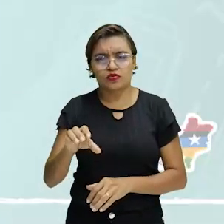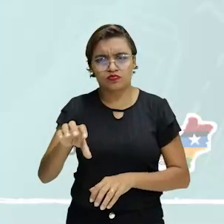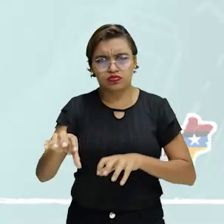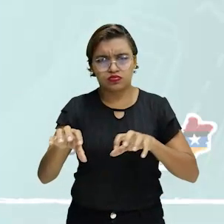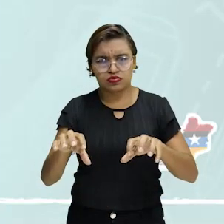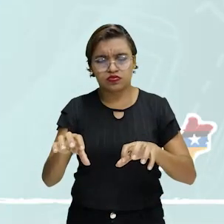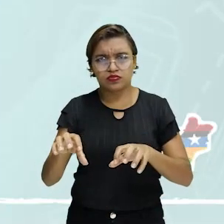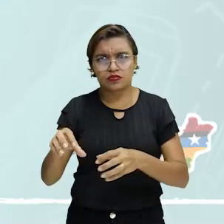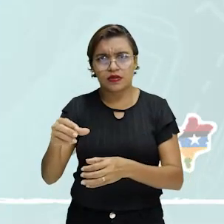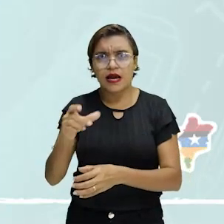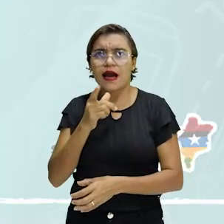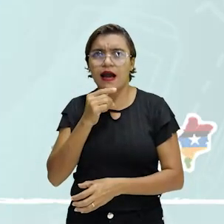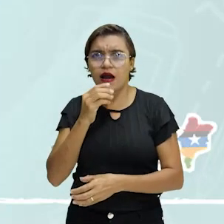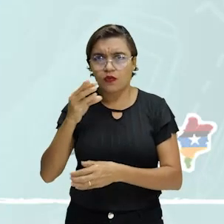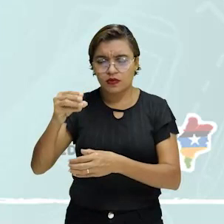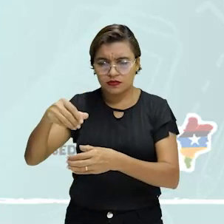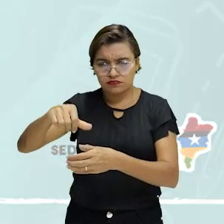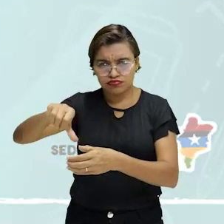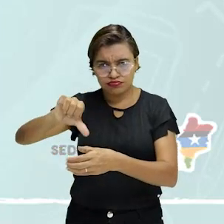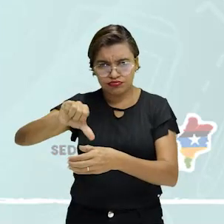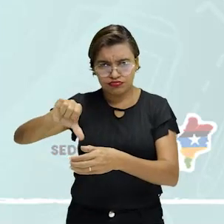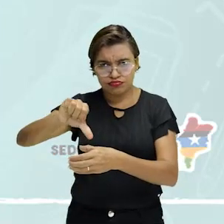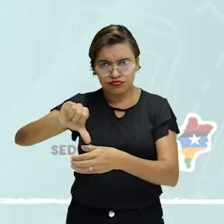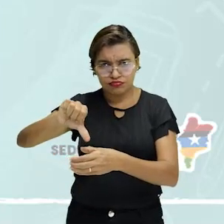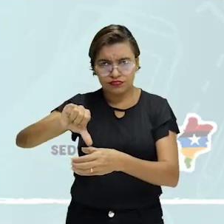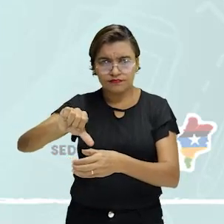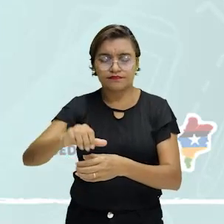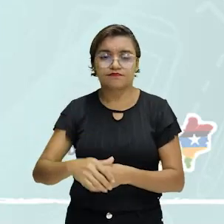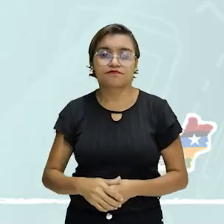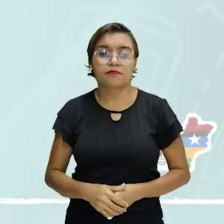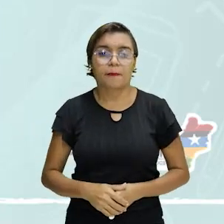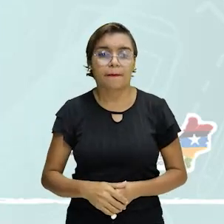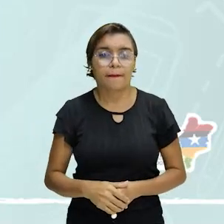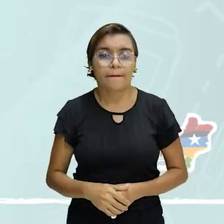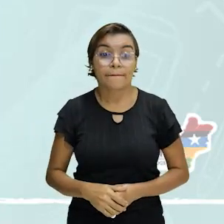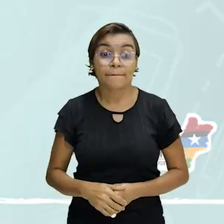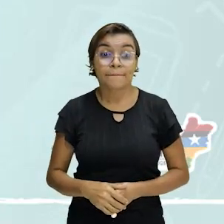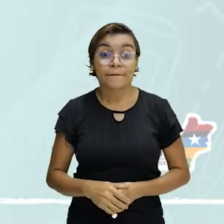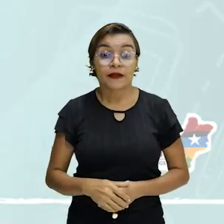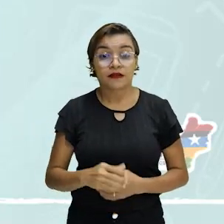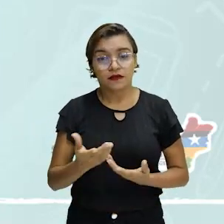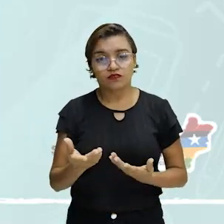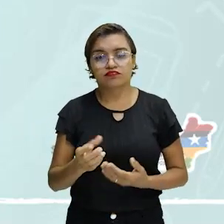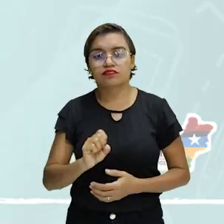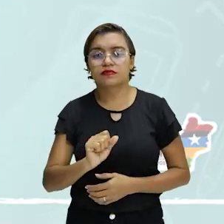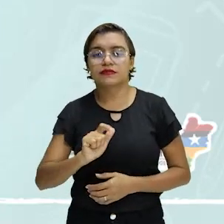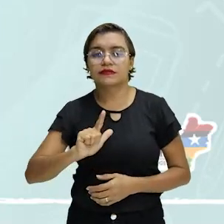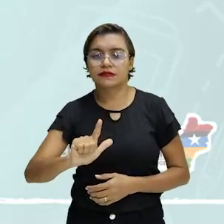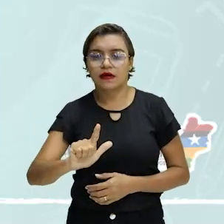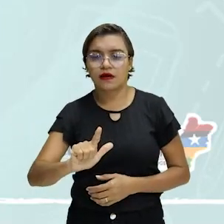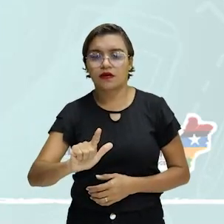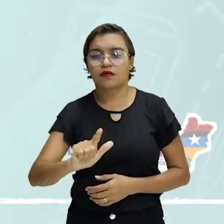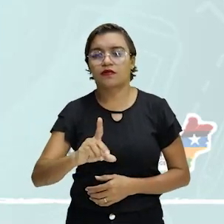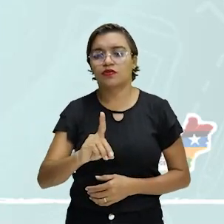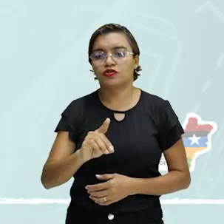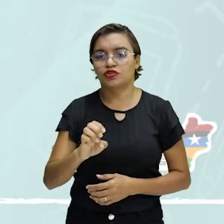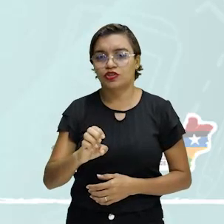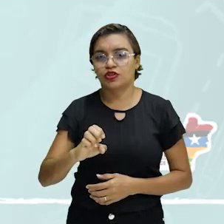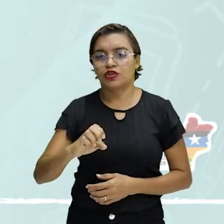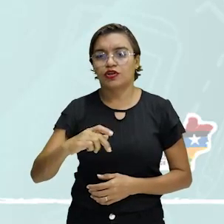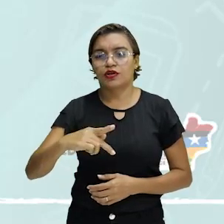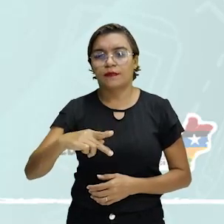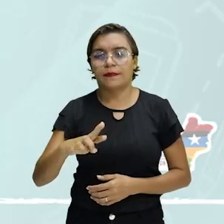então uma reação formando-se um sal de prata Então esse sal de prata que não é informado